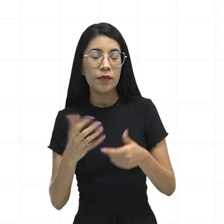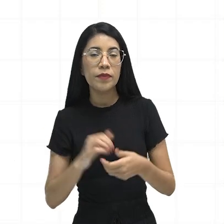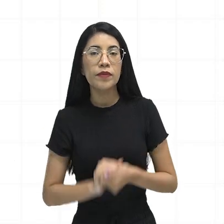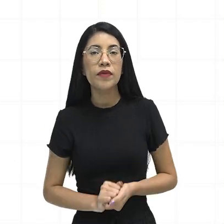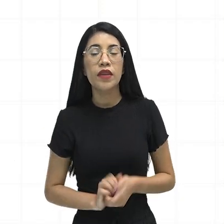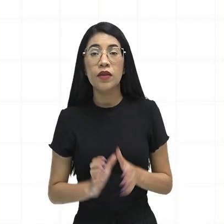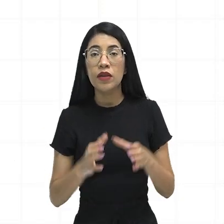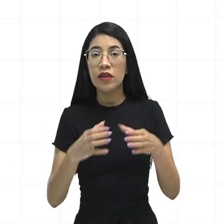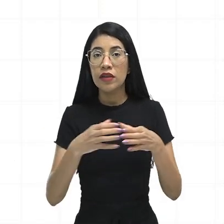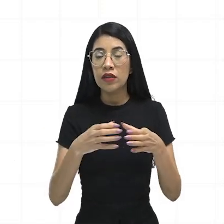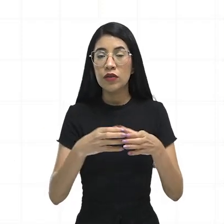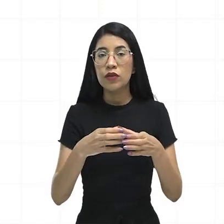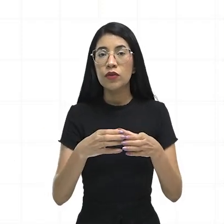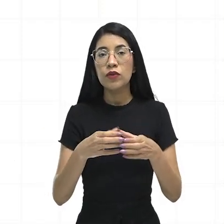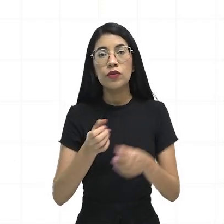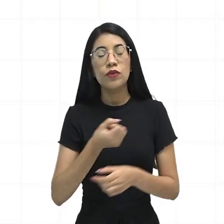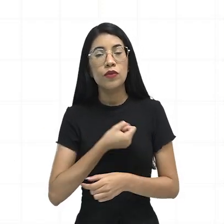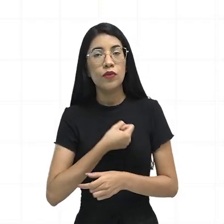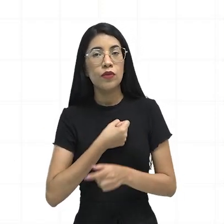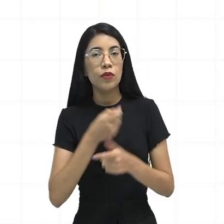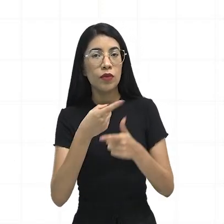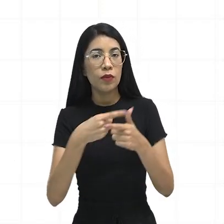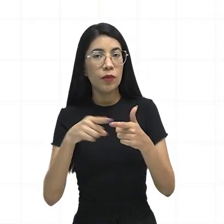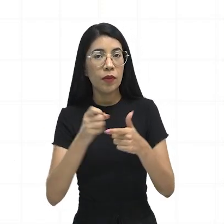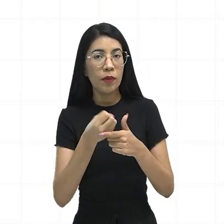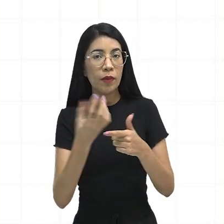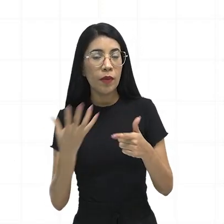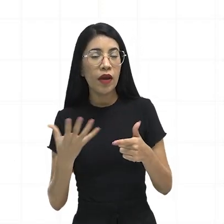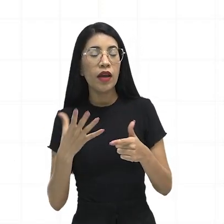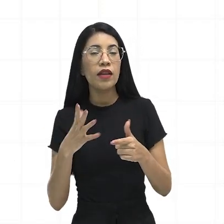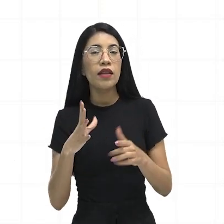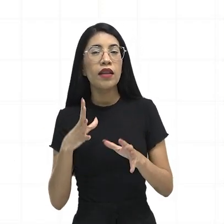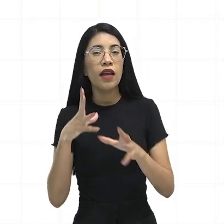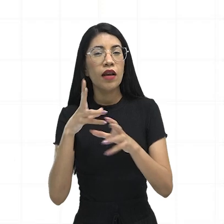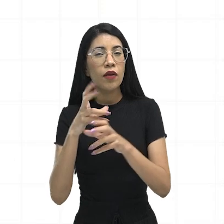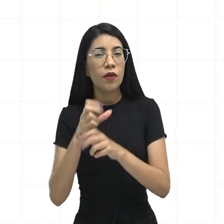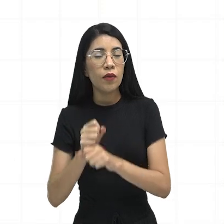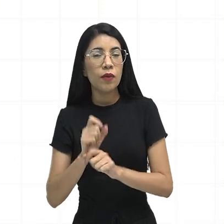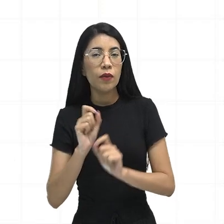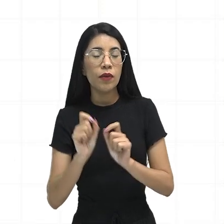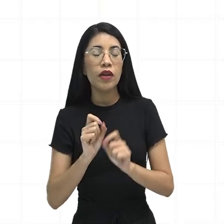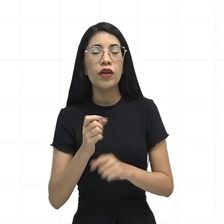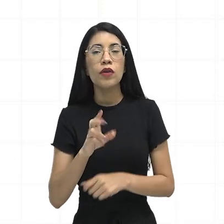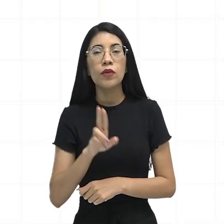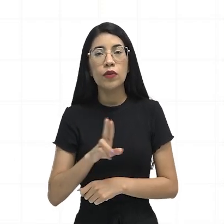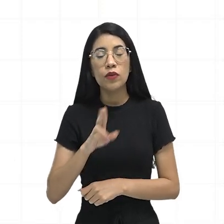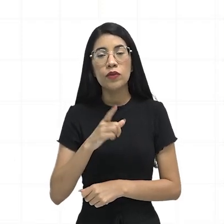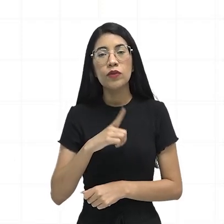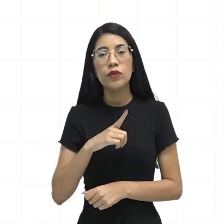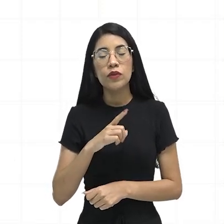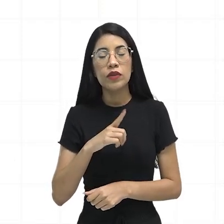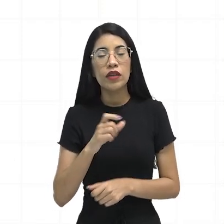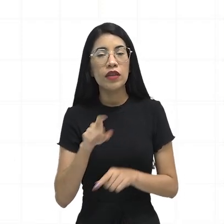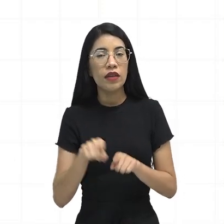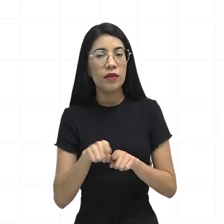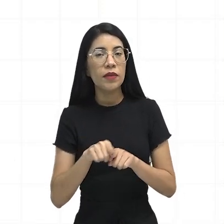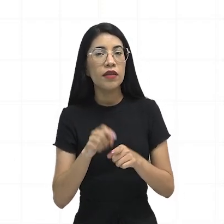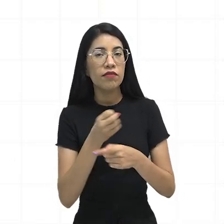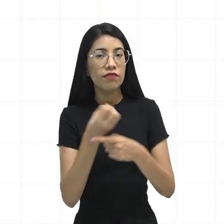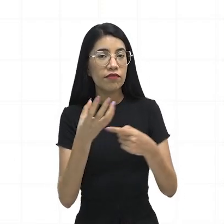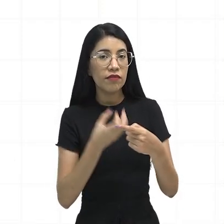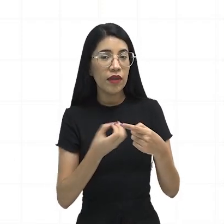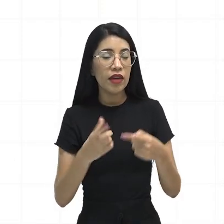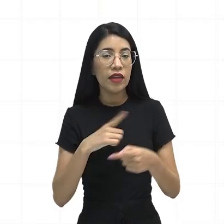conjunto dos números racionais engloba todos os números na forma fracionária, constituído